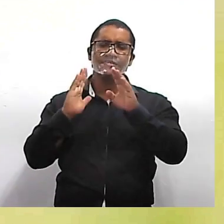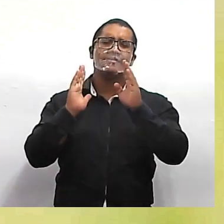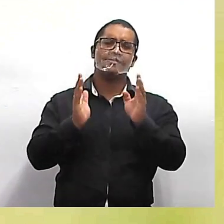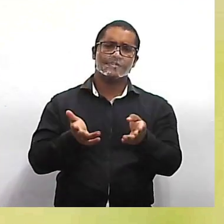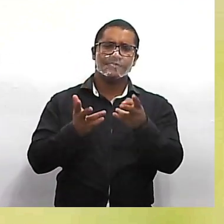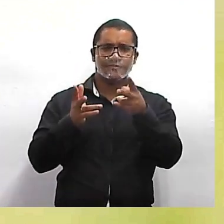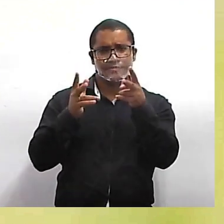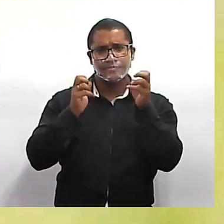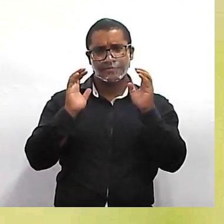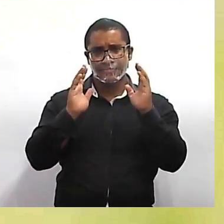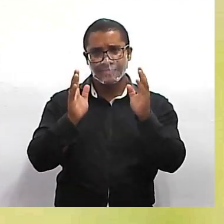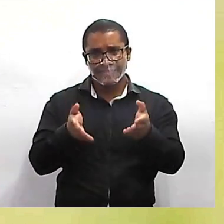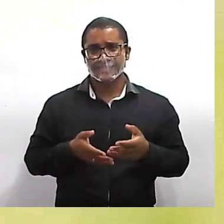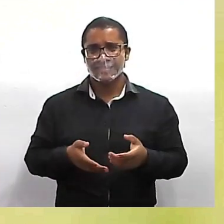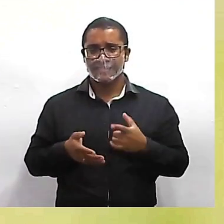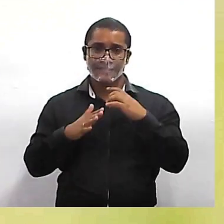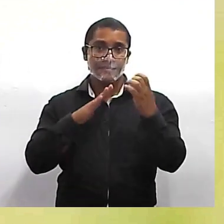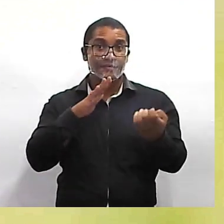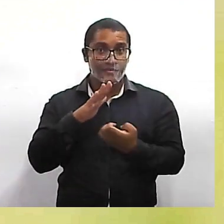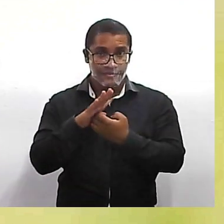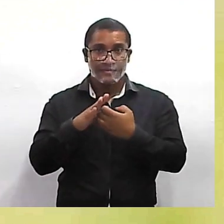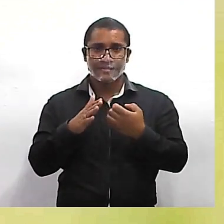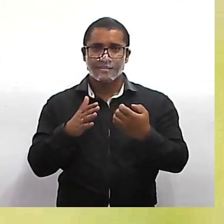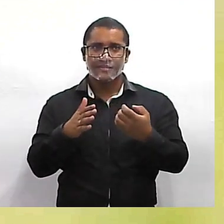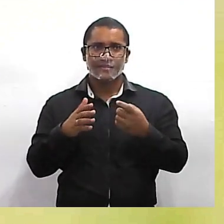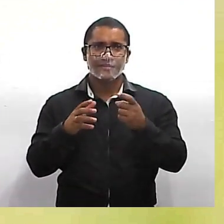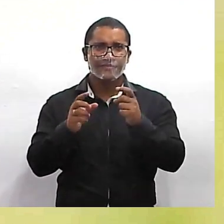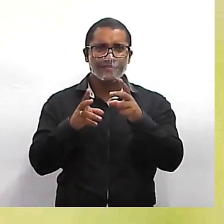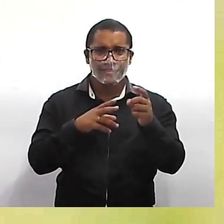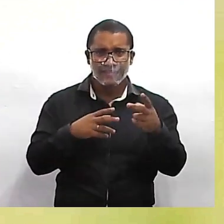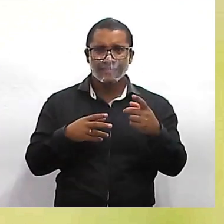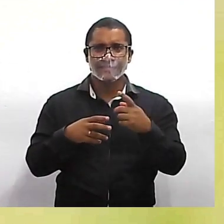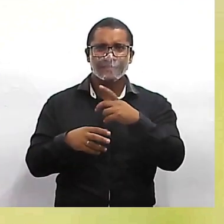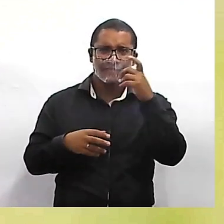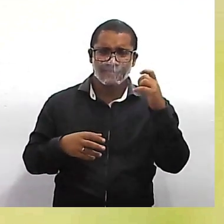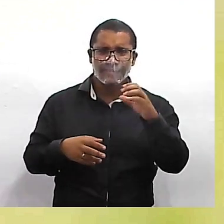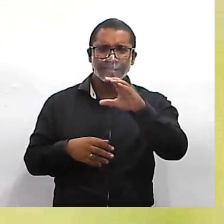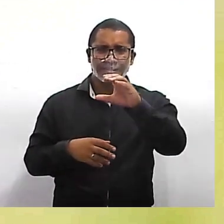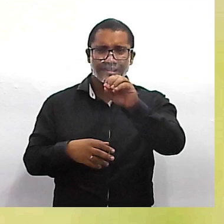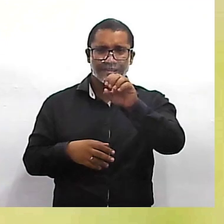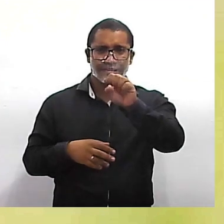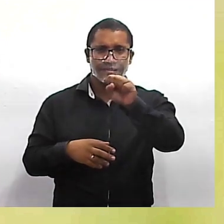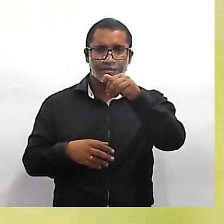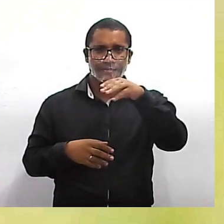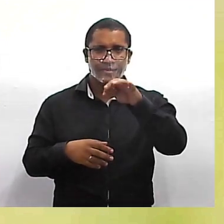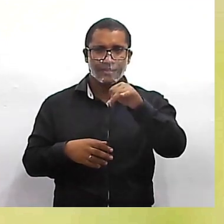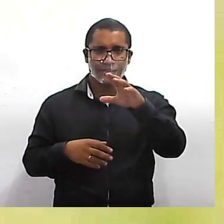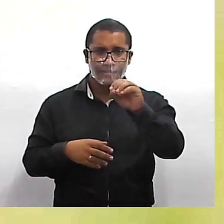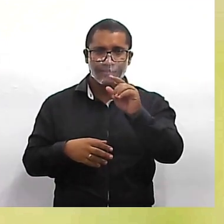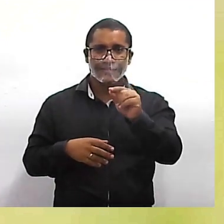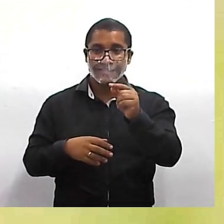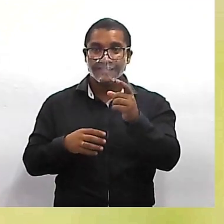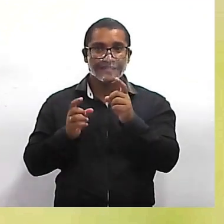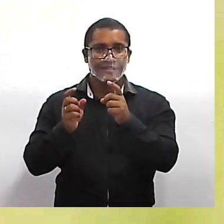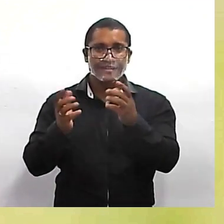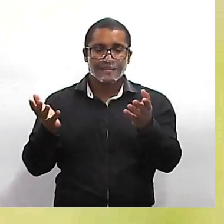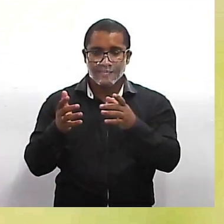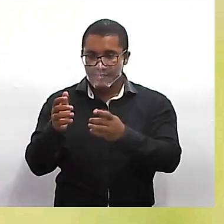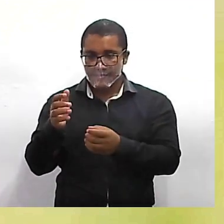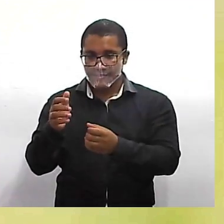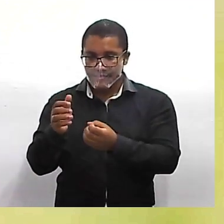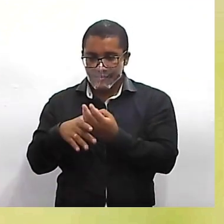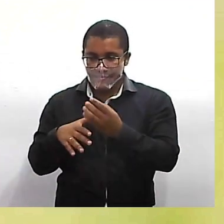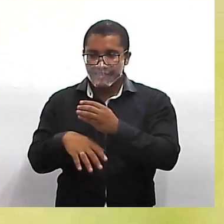coisa talvez, sobre empresas de cosmético que passaram a fazer álcool em gel. Né, André? Coisas que são